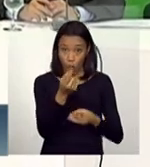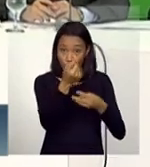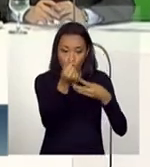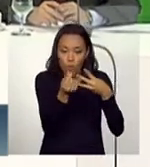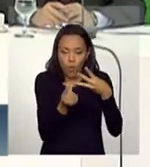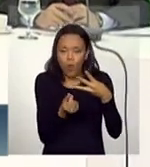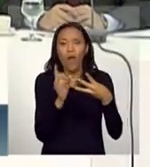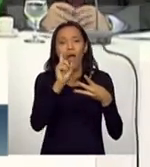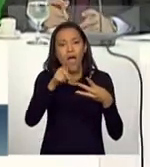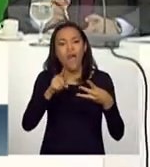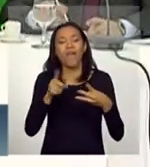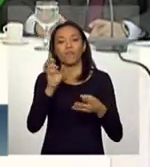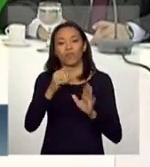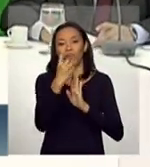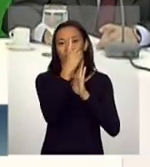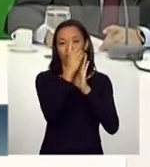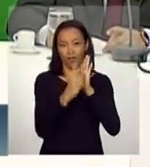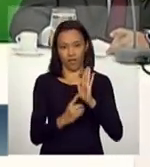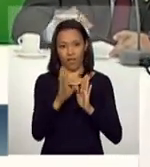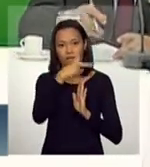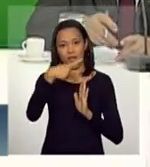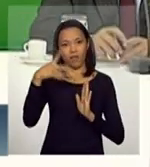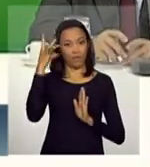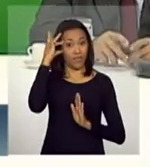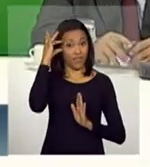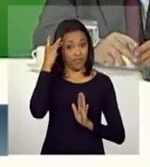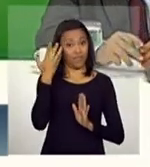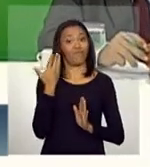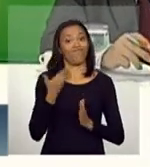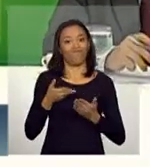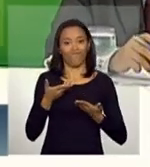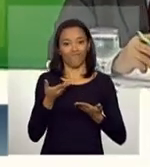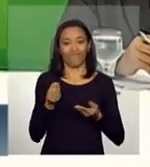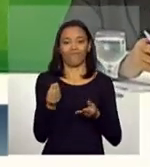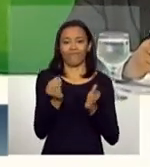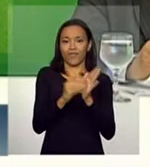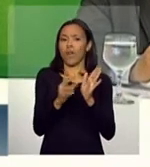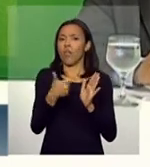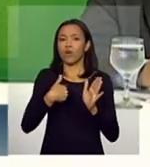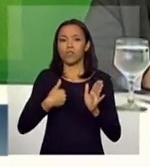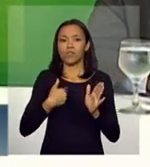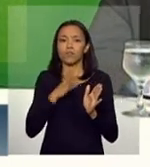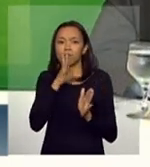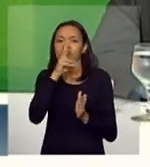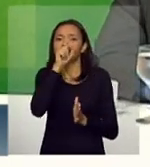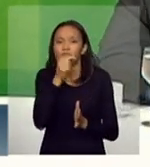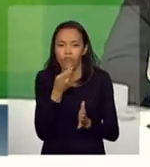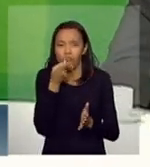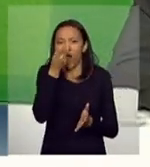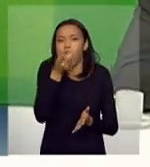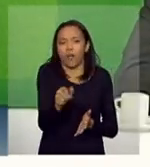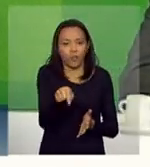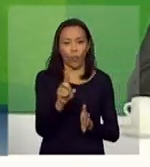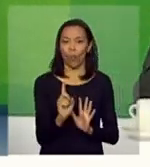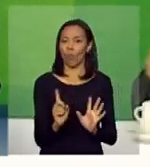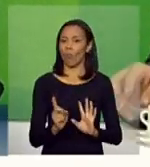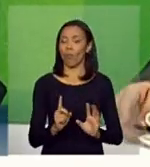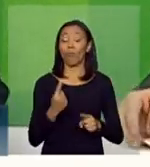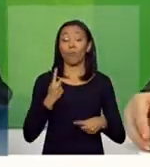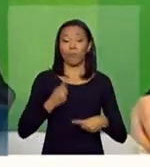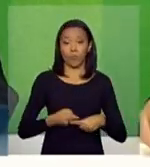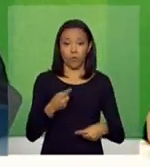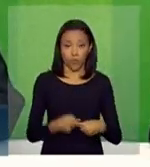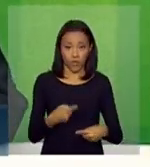por um decreto presidencial. Nós não podemos adiantar com segurança o que